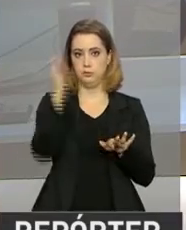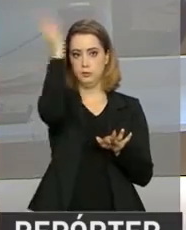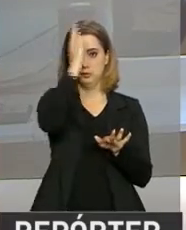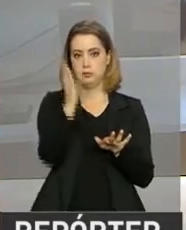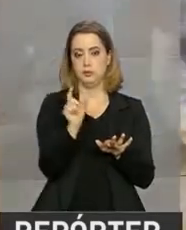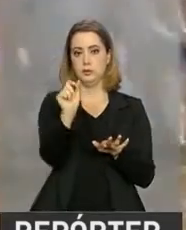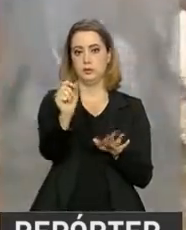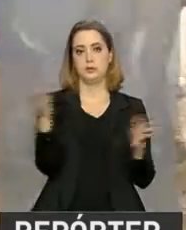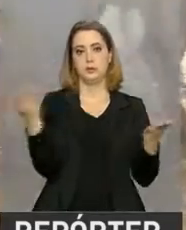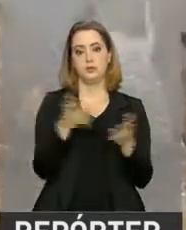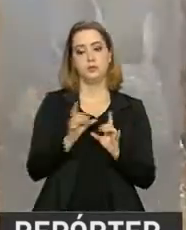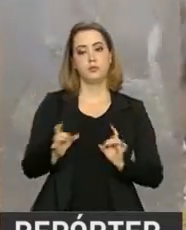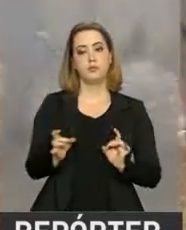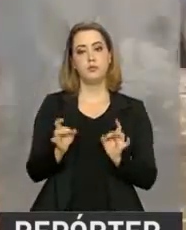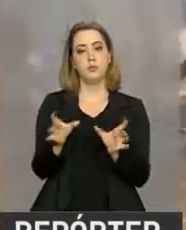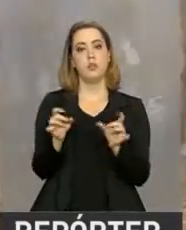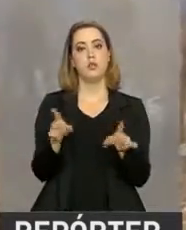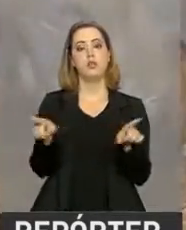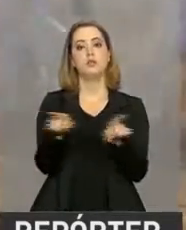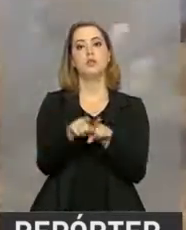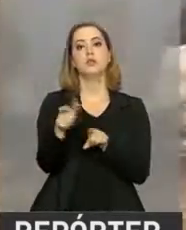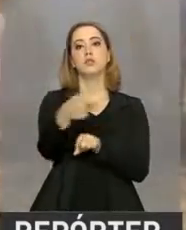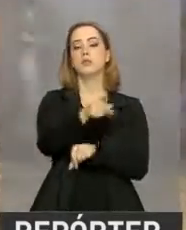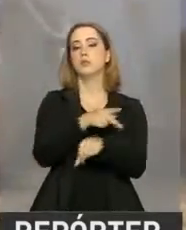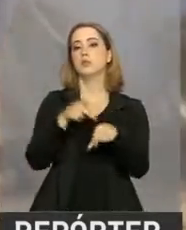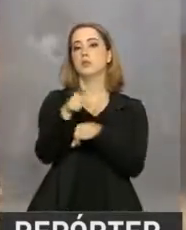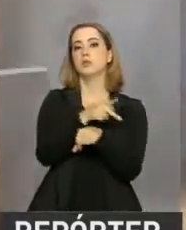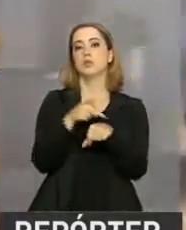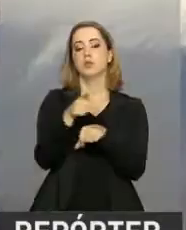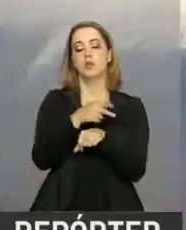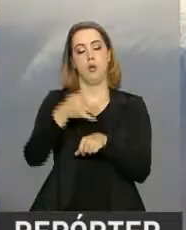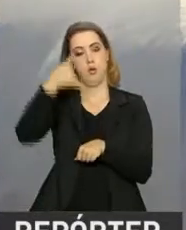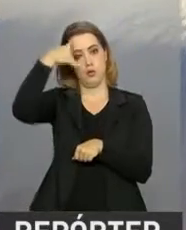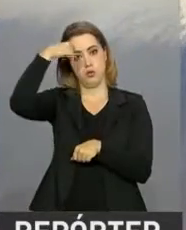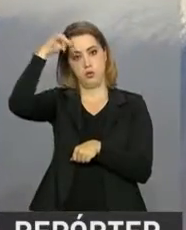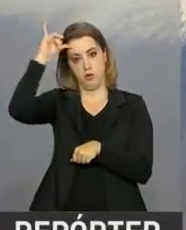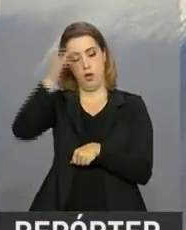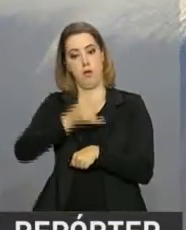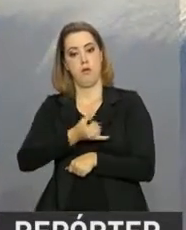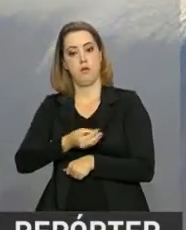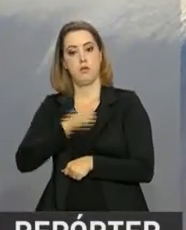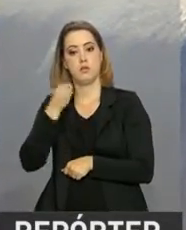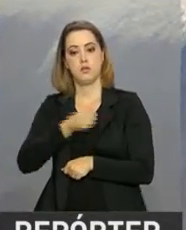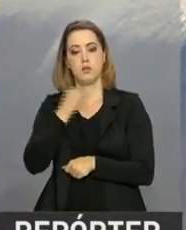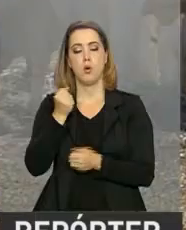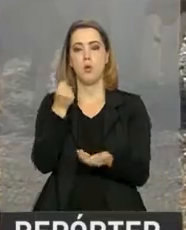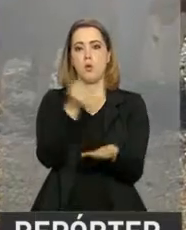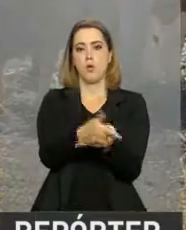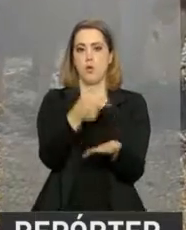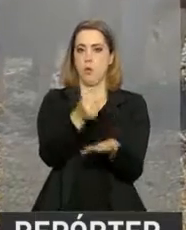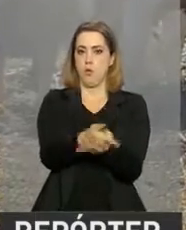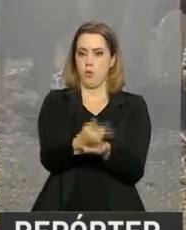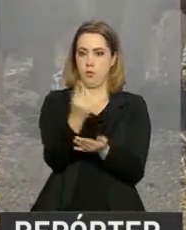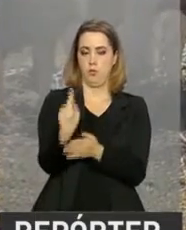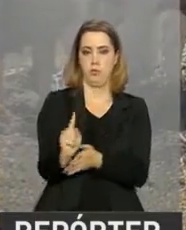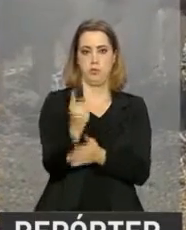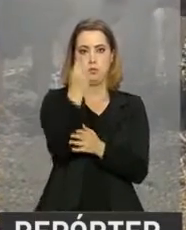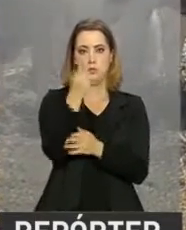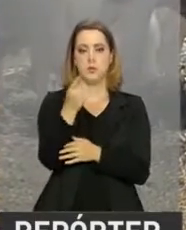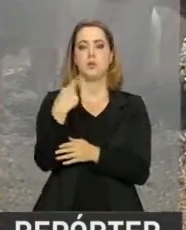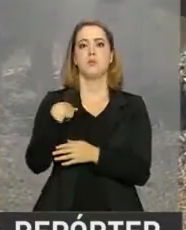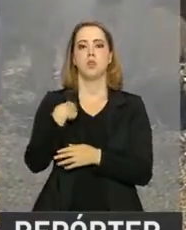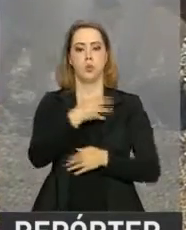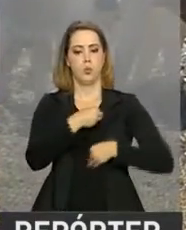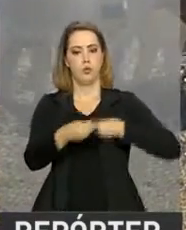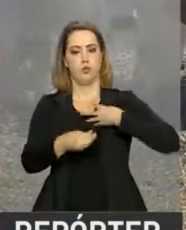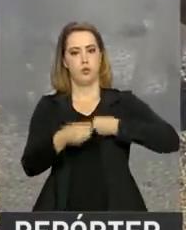vivos é a vez de moçambique na áfrica que ainda este ano vai começar a comprar os primeiros animais para reprodução segundo